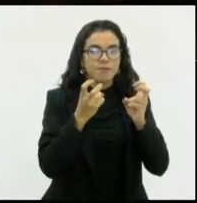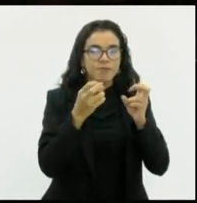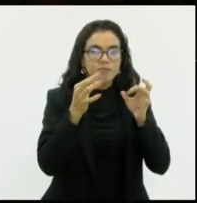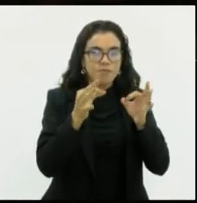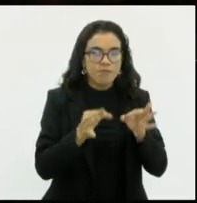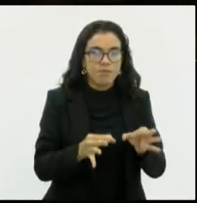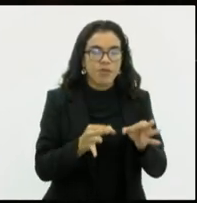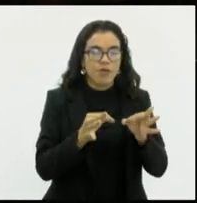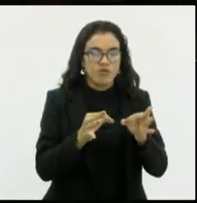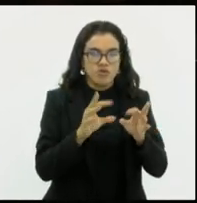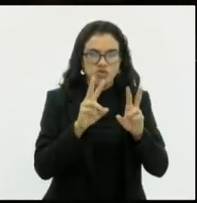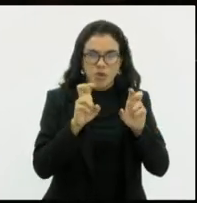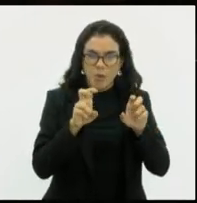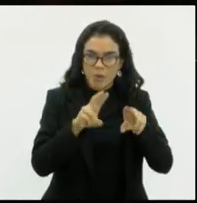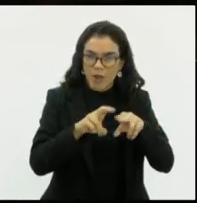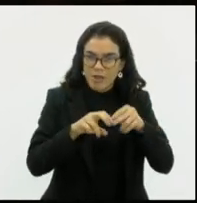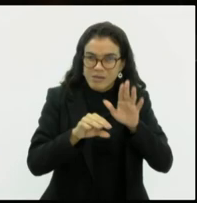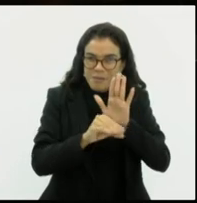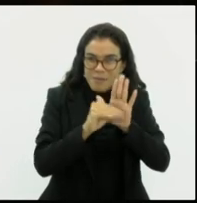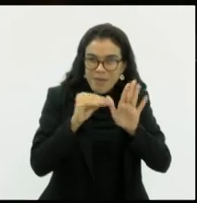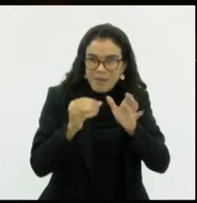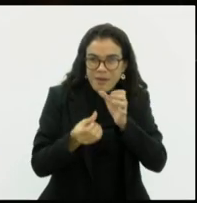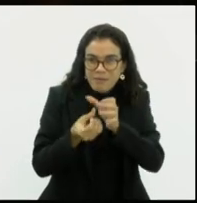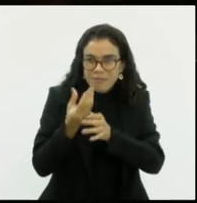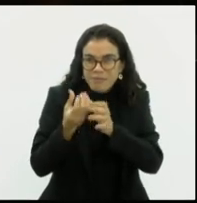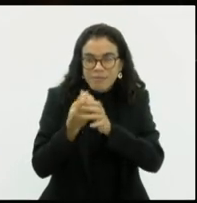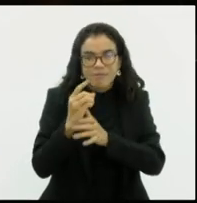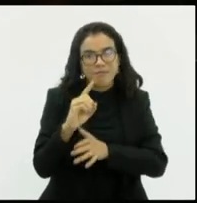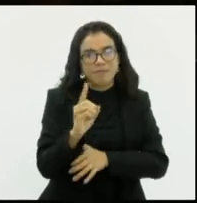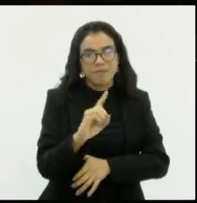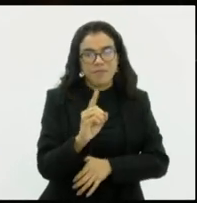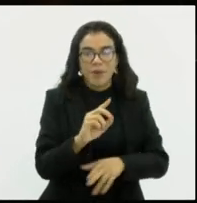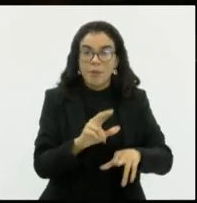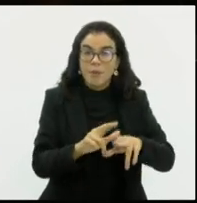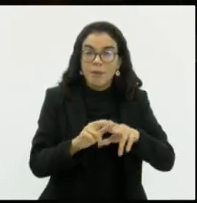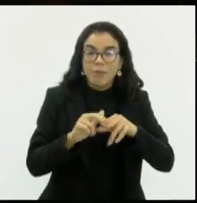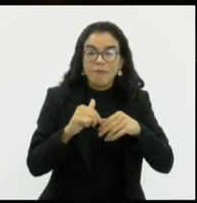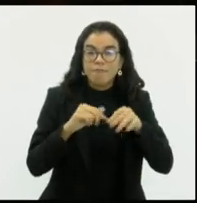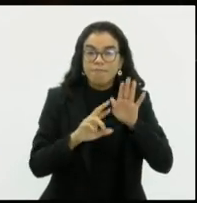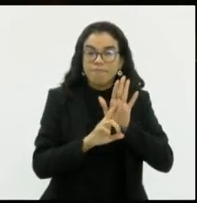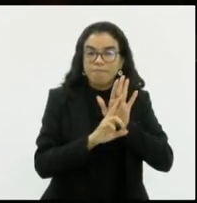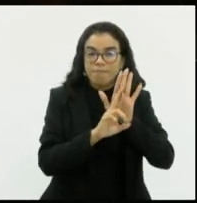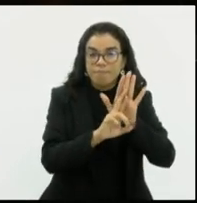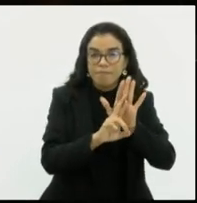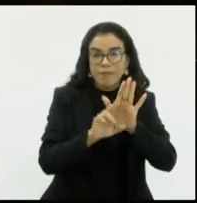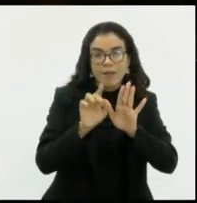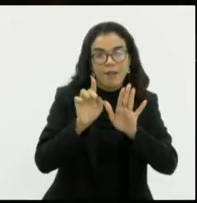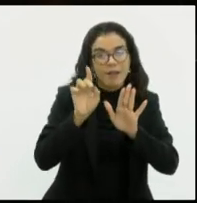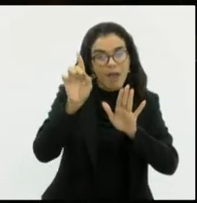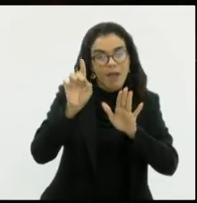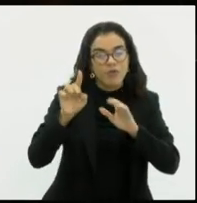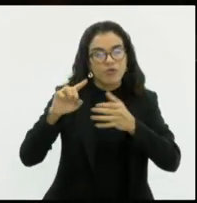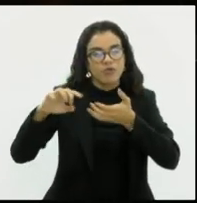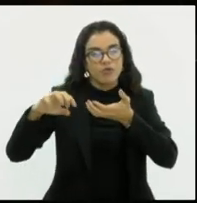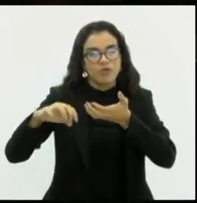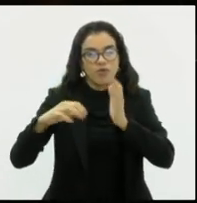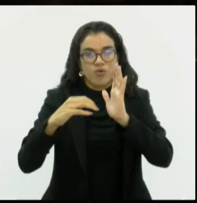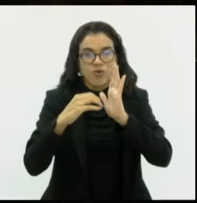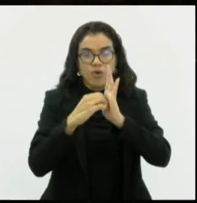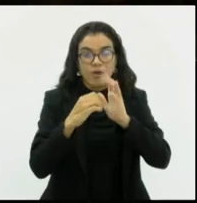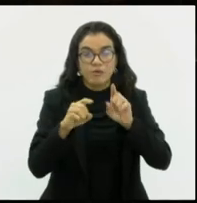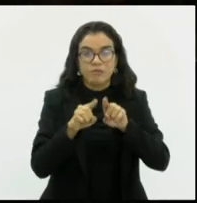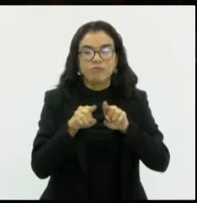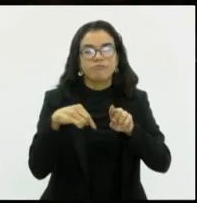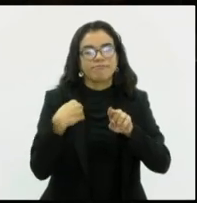só através das emendas, mas por tudo que a gente representa no Congresso, chega até na ponta, e eu fico muito feliz e